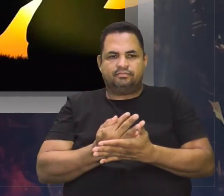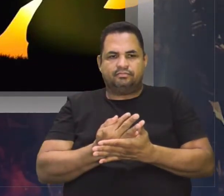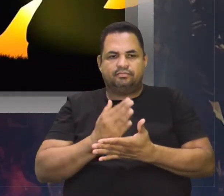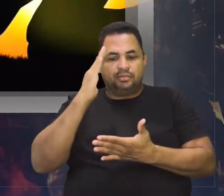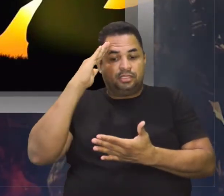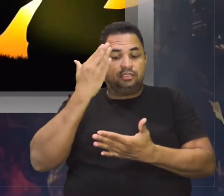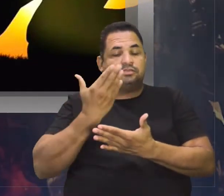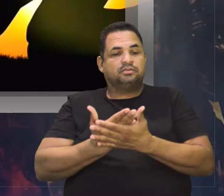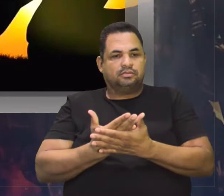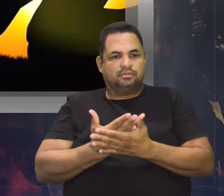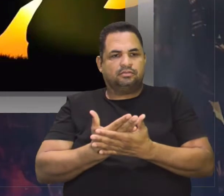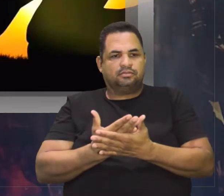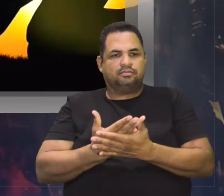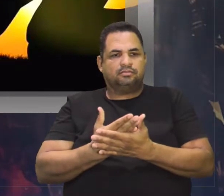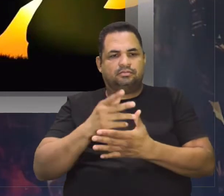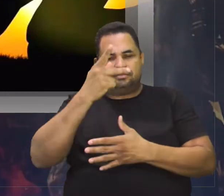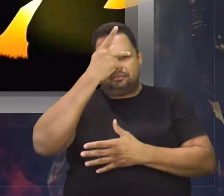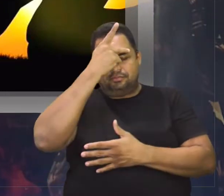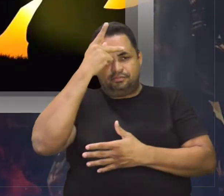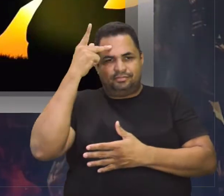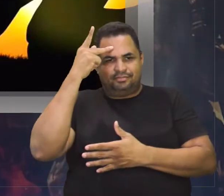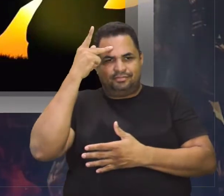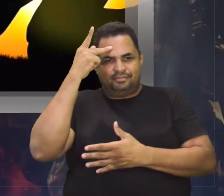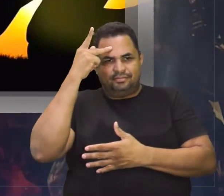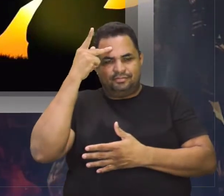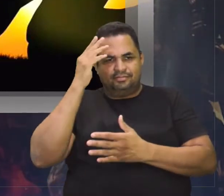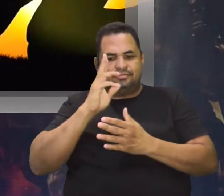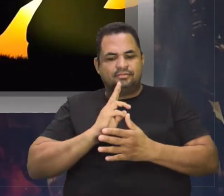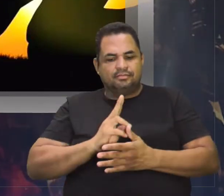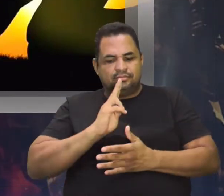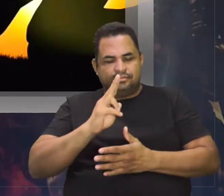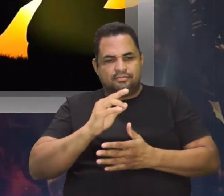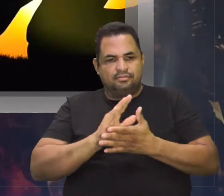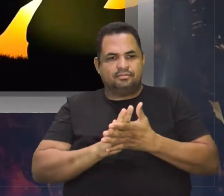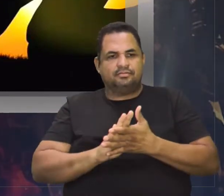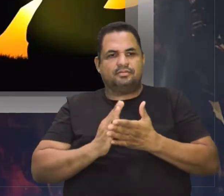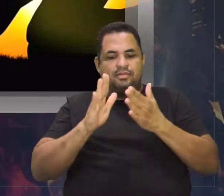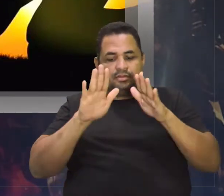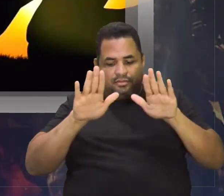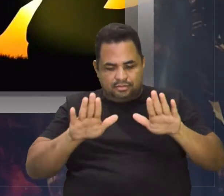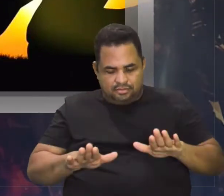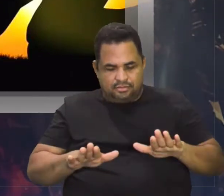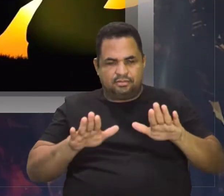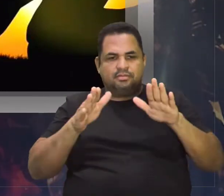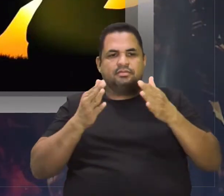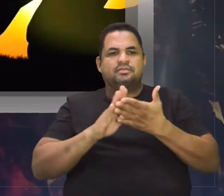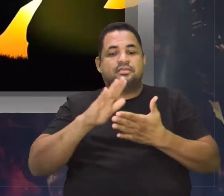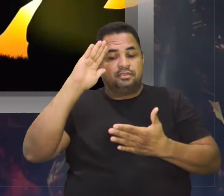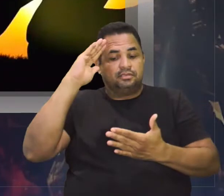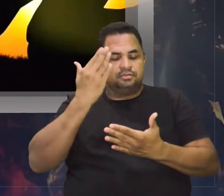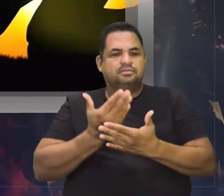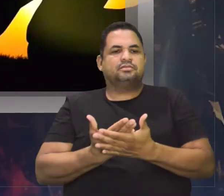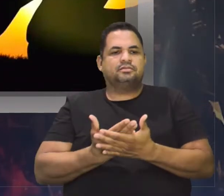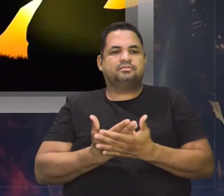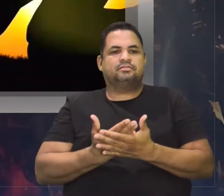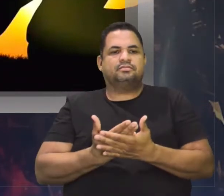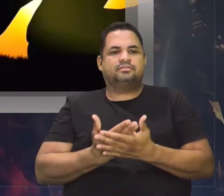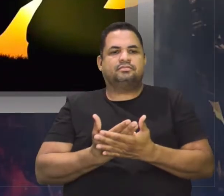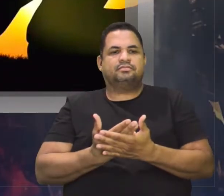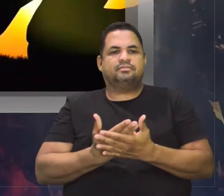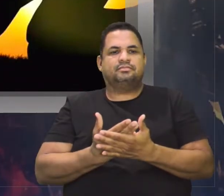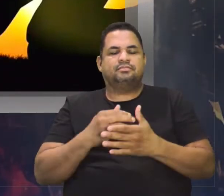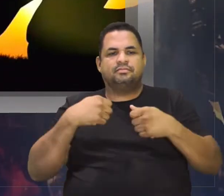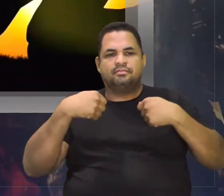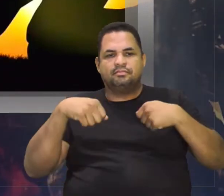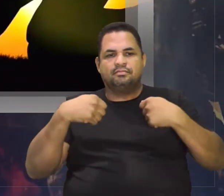crença. As pessoas que seguem o Islã são pessoas que seguem uma crença, que